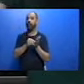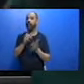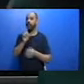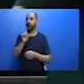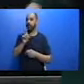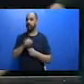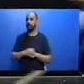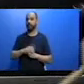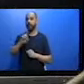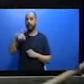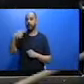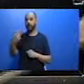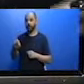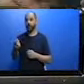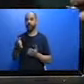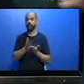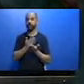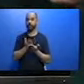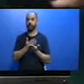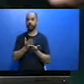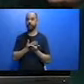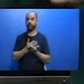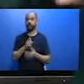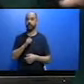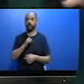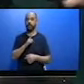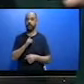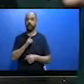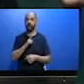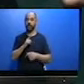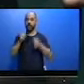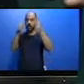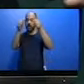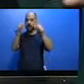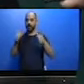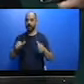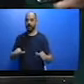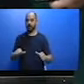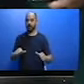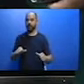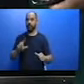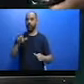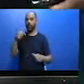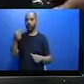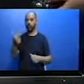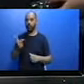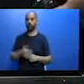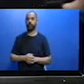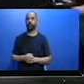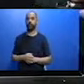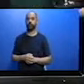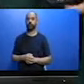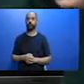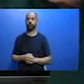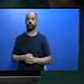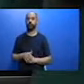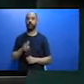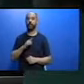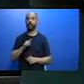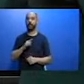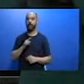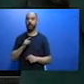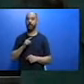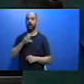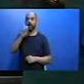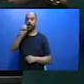e na próxima página você tem uma um outro cartaz e também tem um